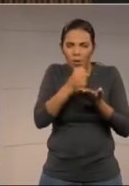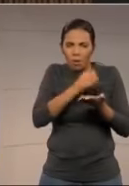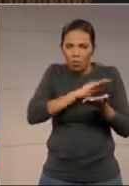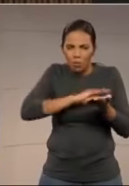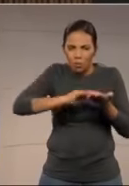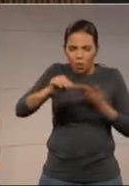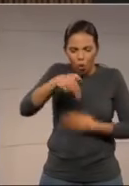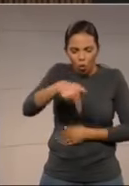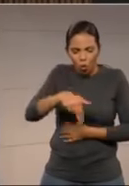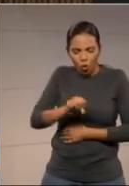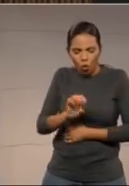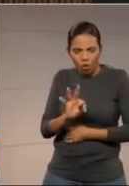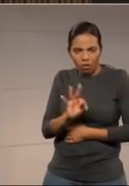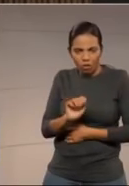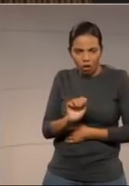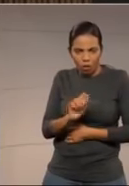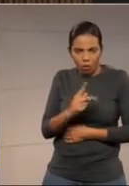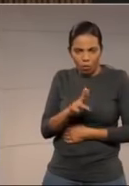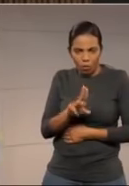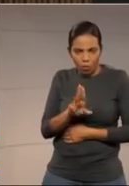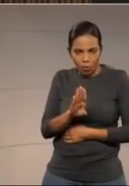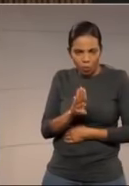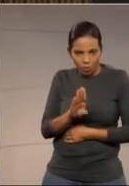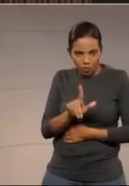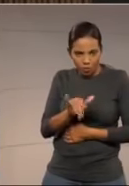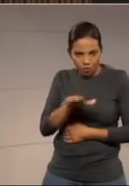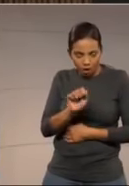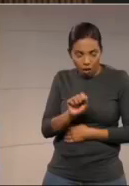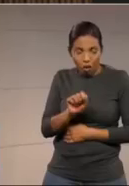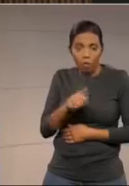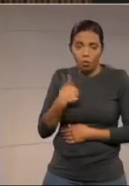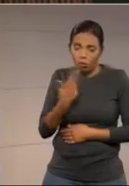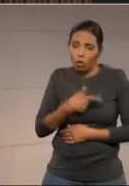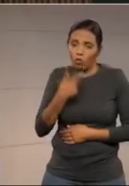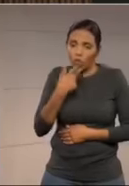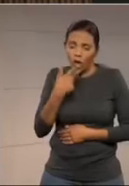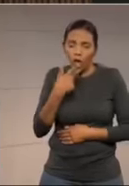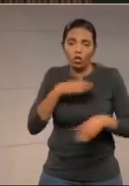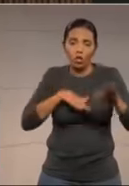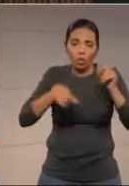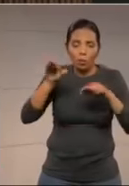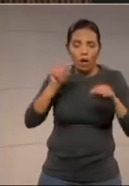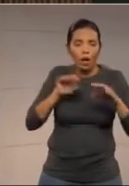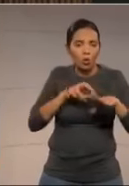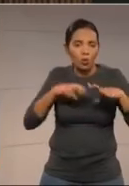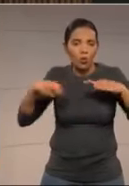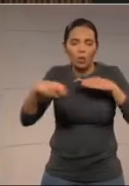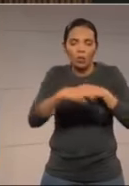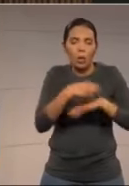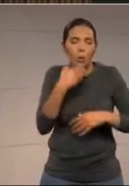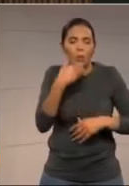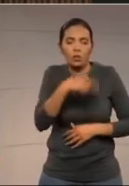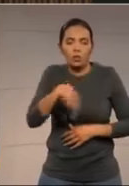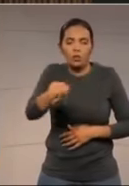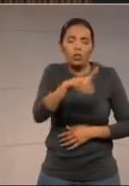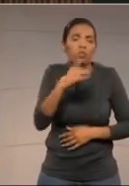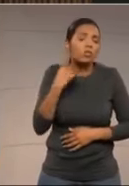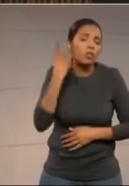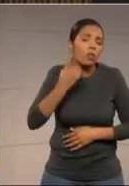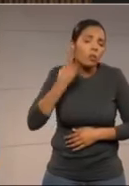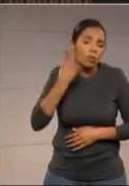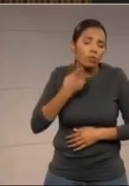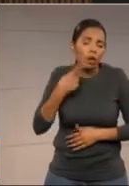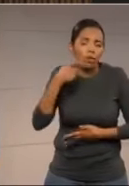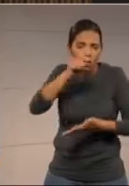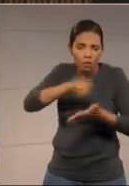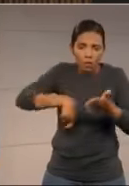conselhos e da execução da democracia participativa, do qual peço a assinatura dos demais pares nessa casa, para a gente